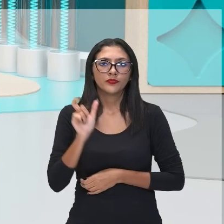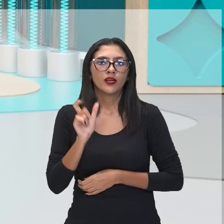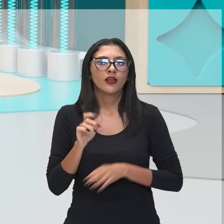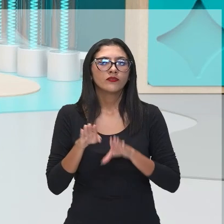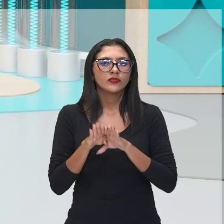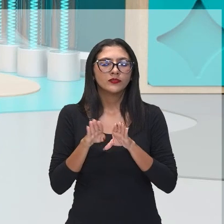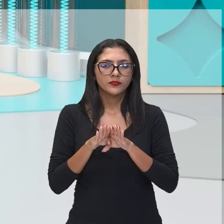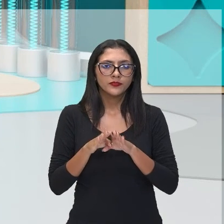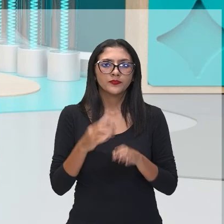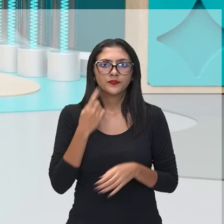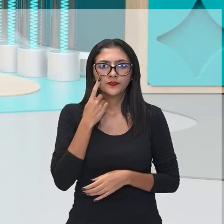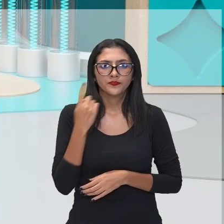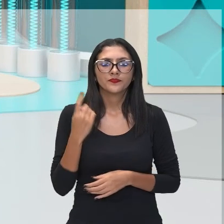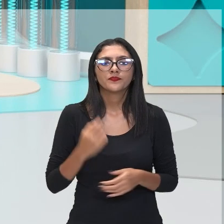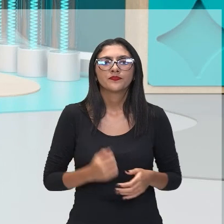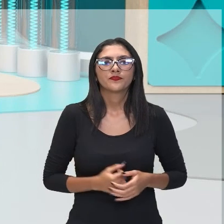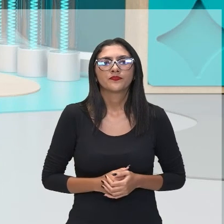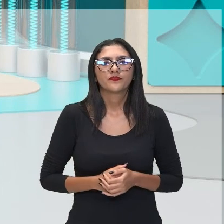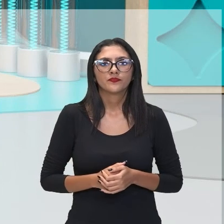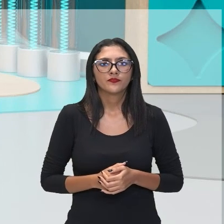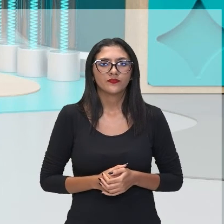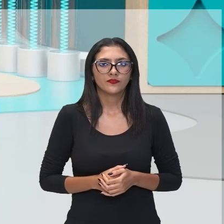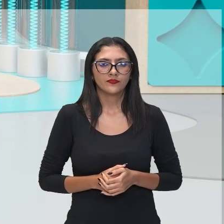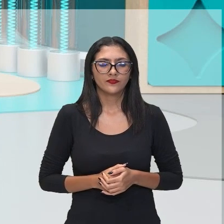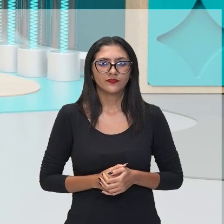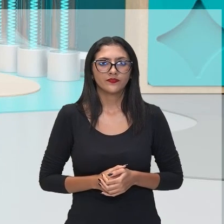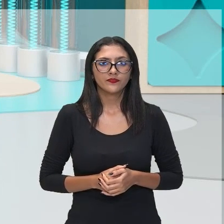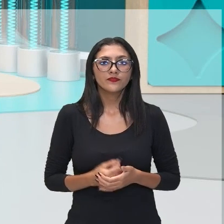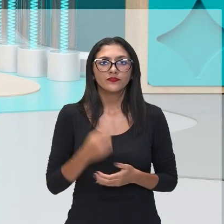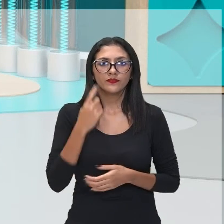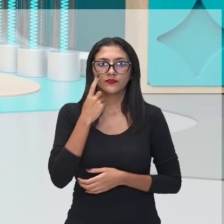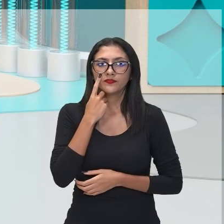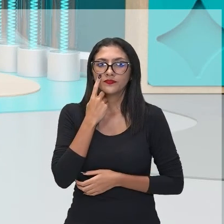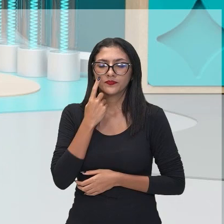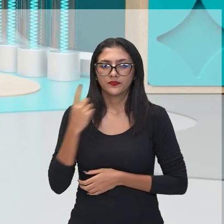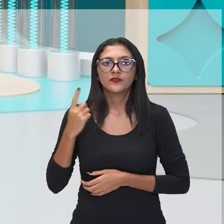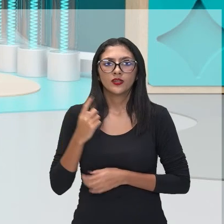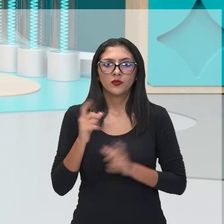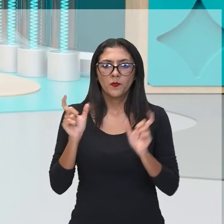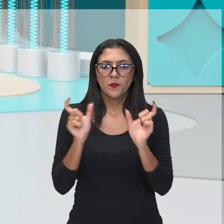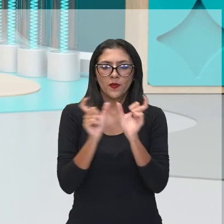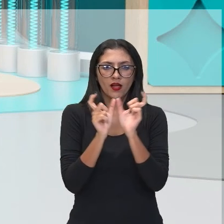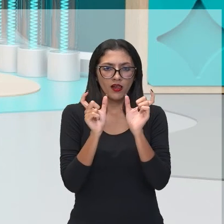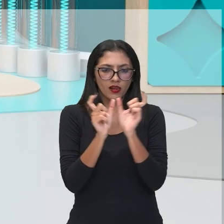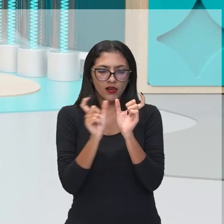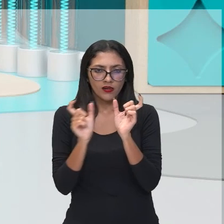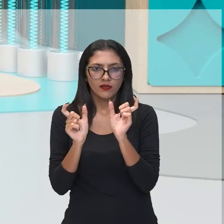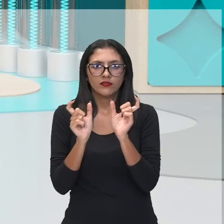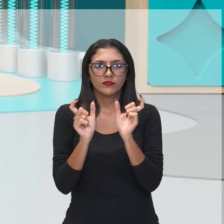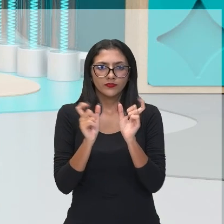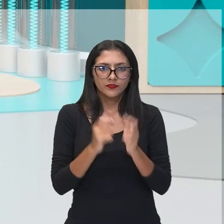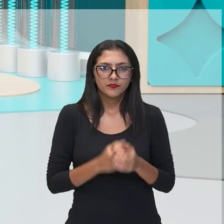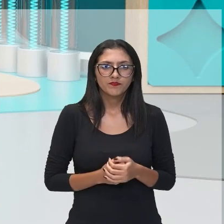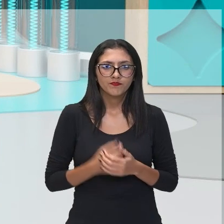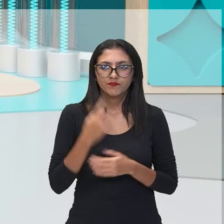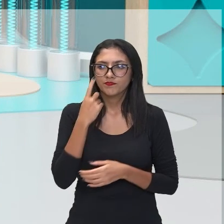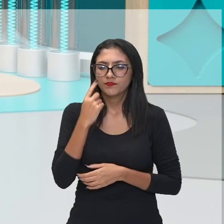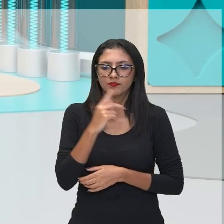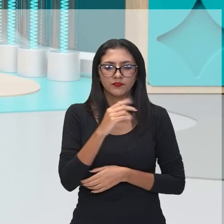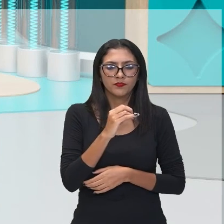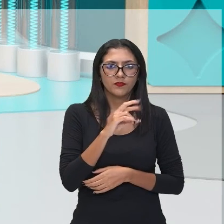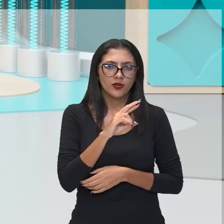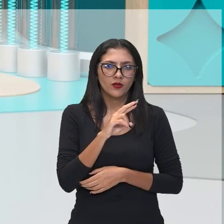argumento, colocando aqui para vocês, olha só, são as conjunções concessivas. Observem, por mais